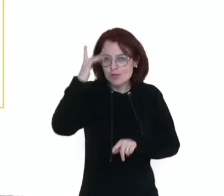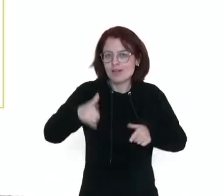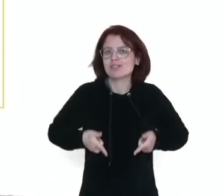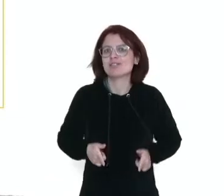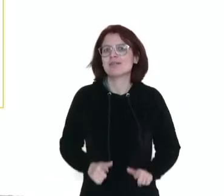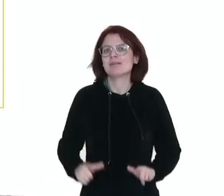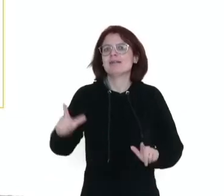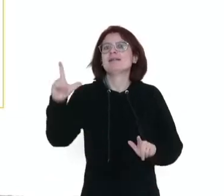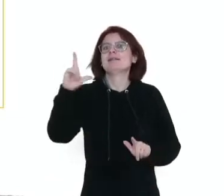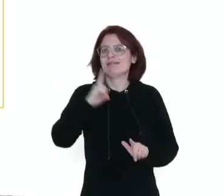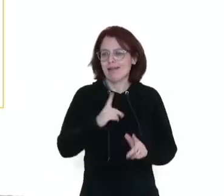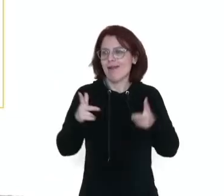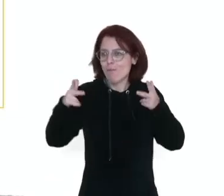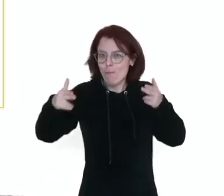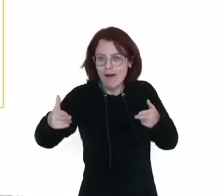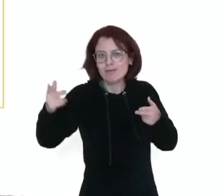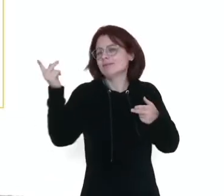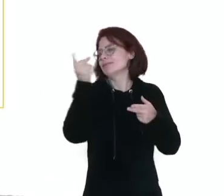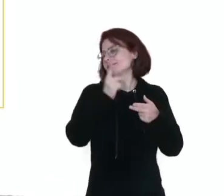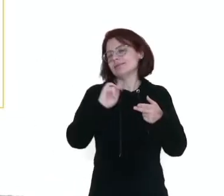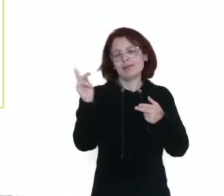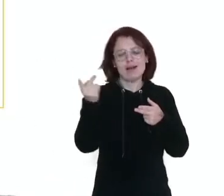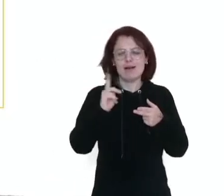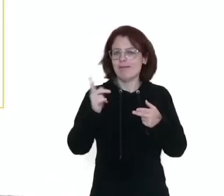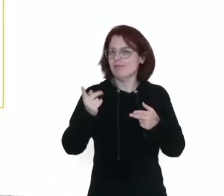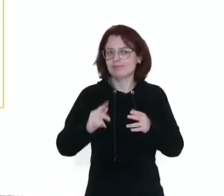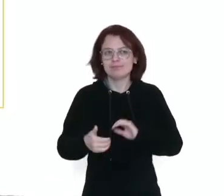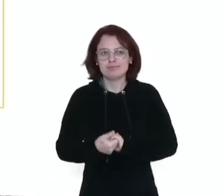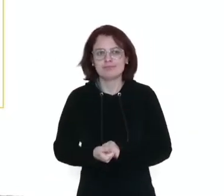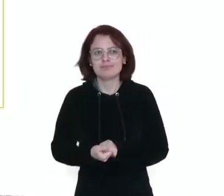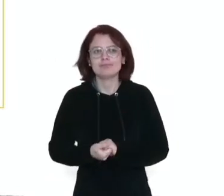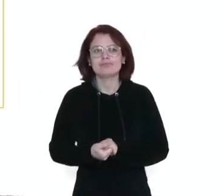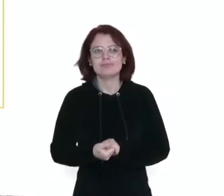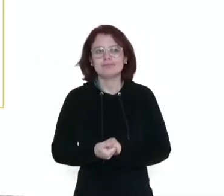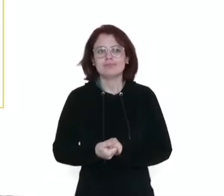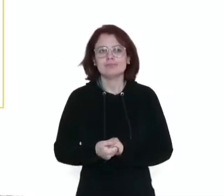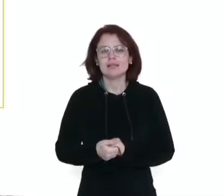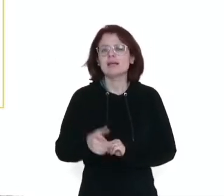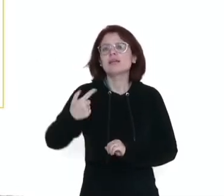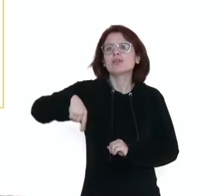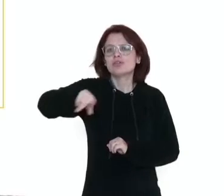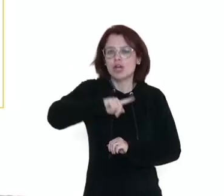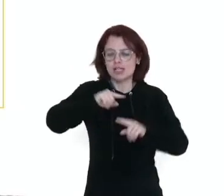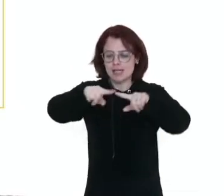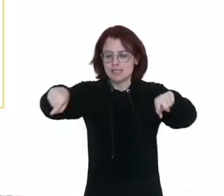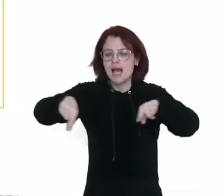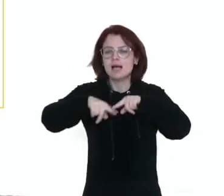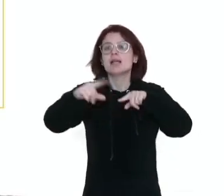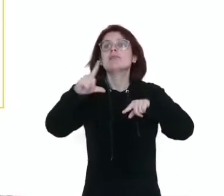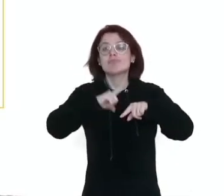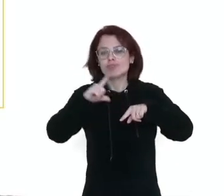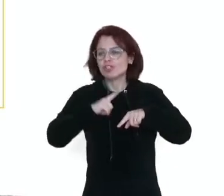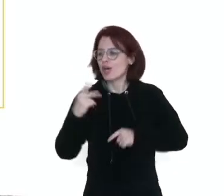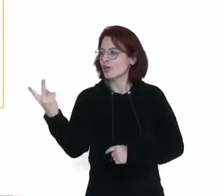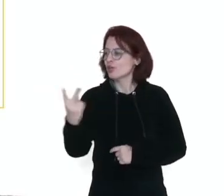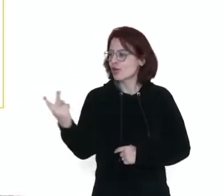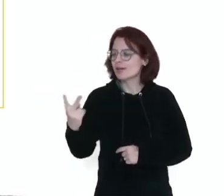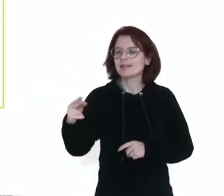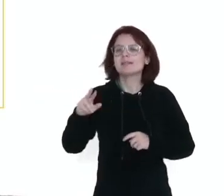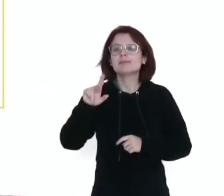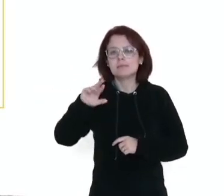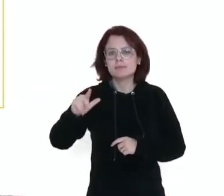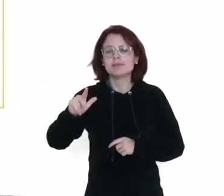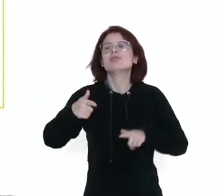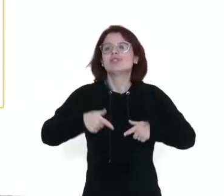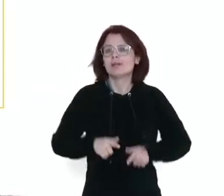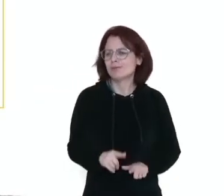eram lá tão iguais como se dizia. Na nossa classe havia 2 irmãos gêmeos, o Beleléu e o Catatal.